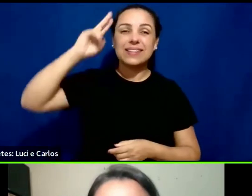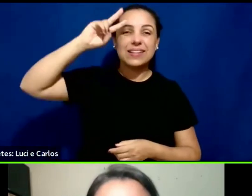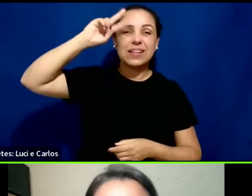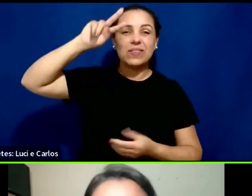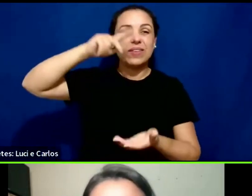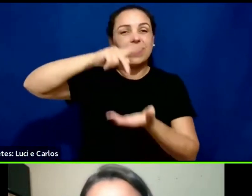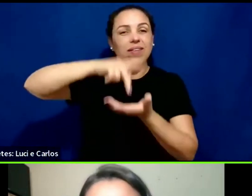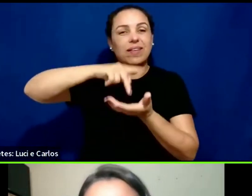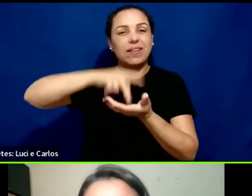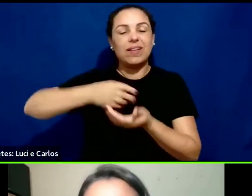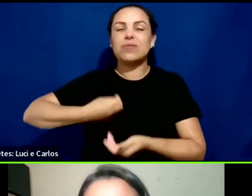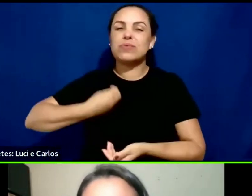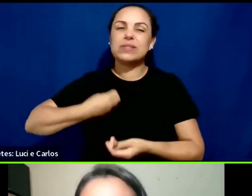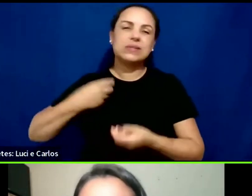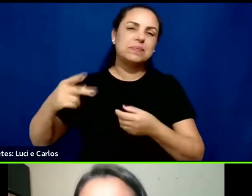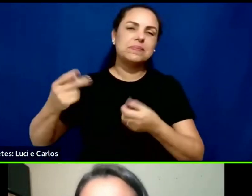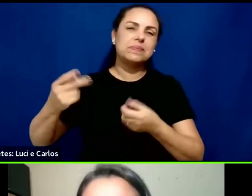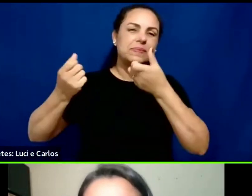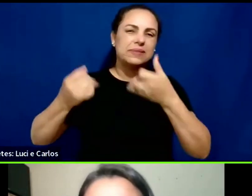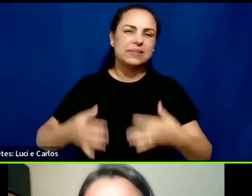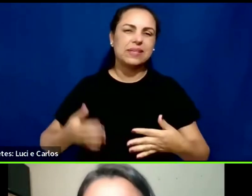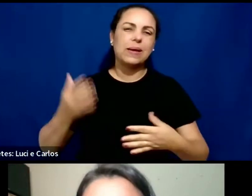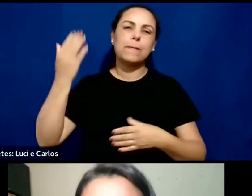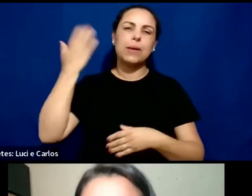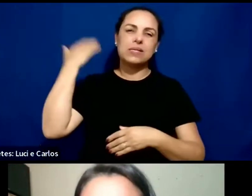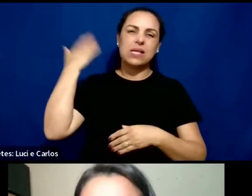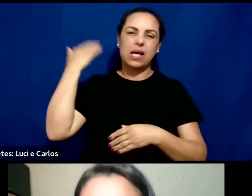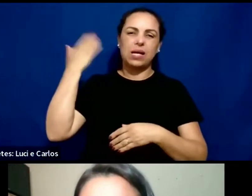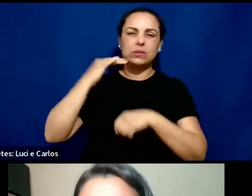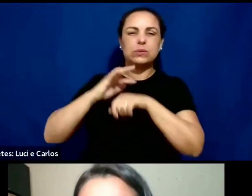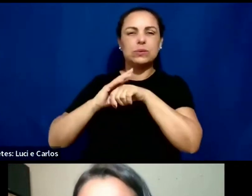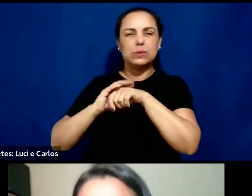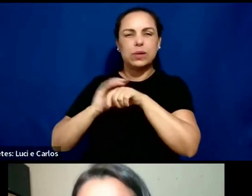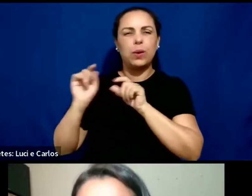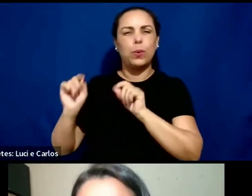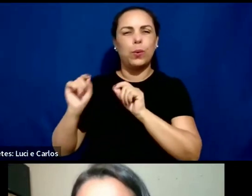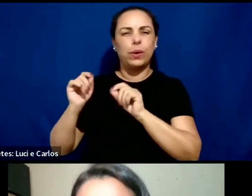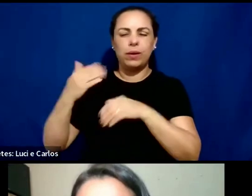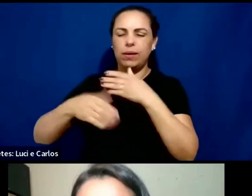gente. Ver se o teu áudio está funcionando.